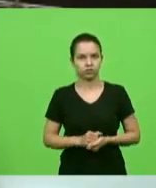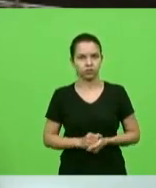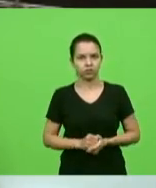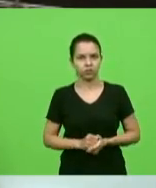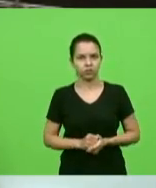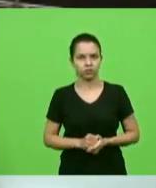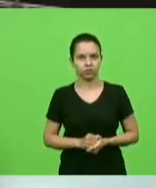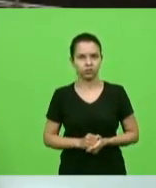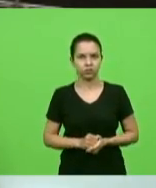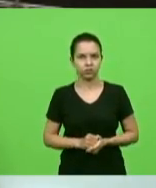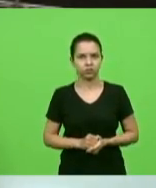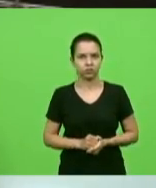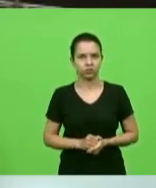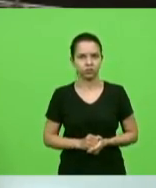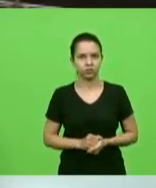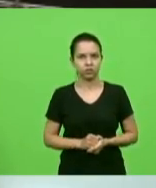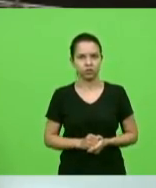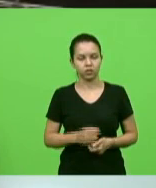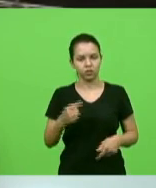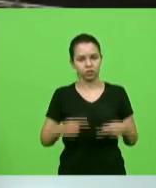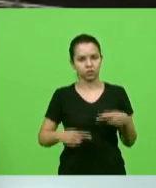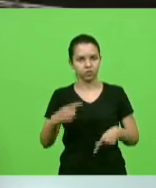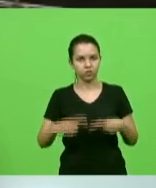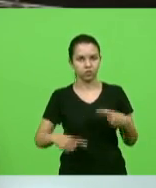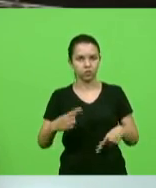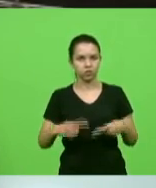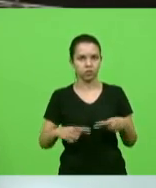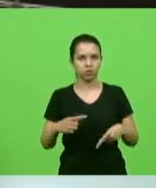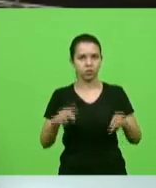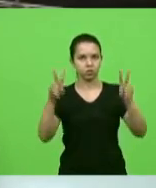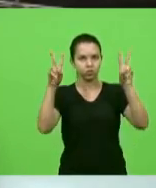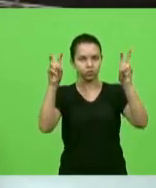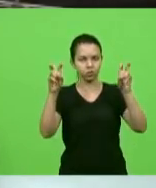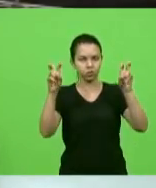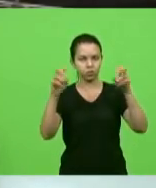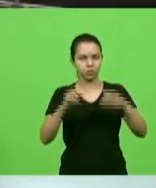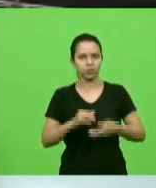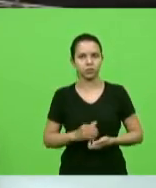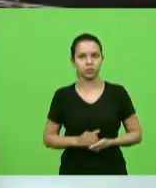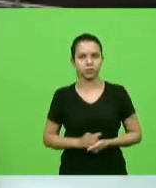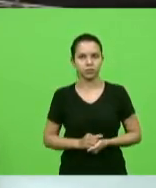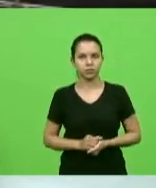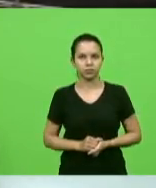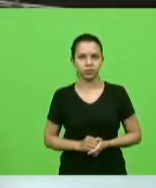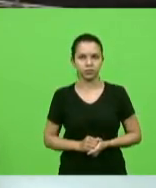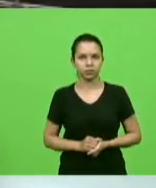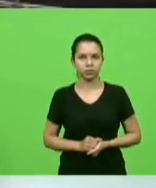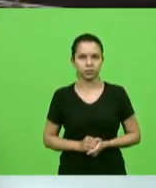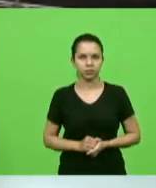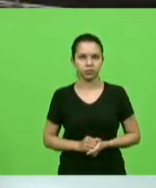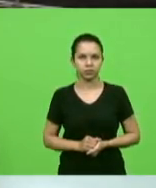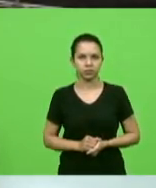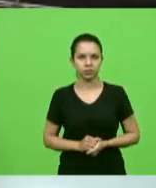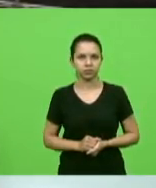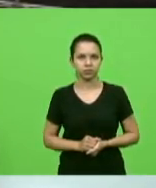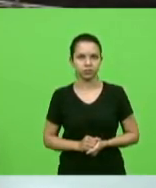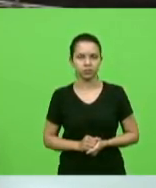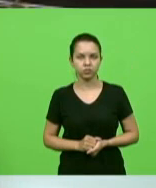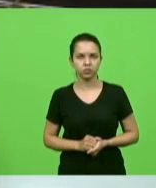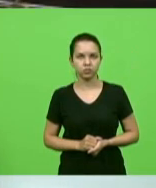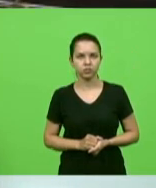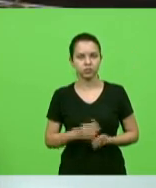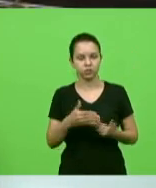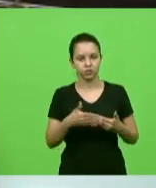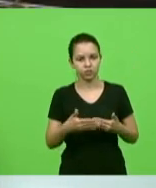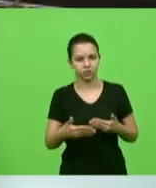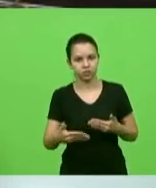E qual é um pouco sobre o que é desde o início do